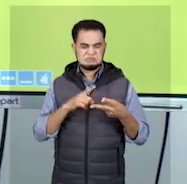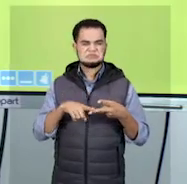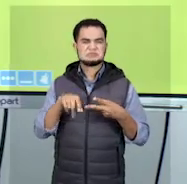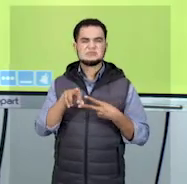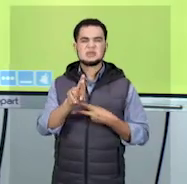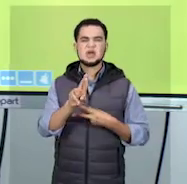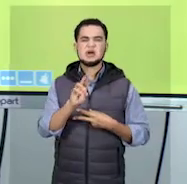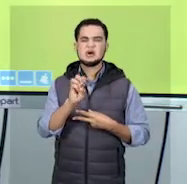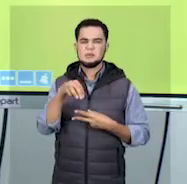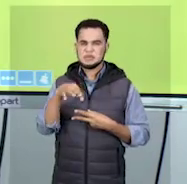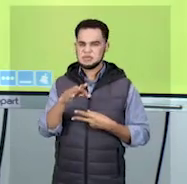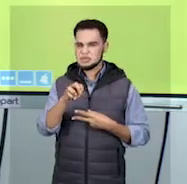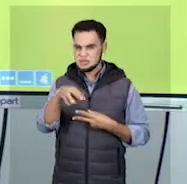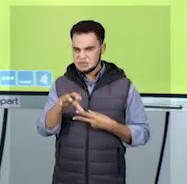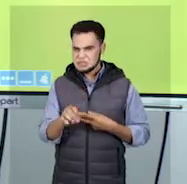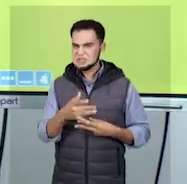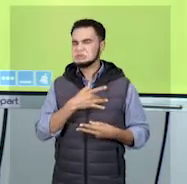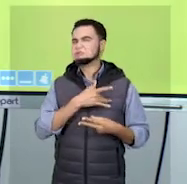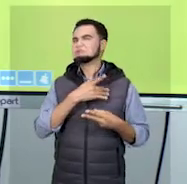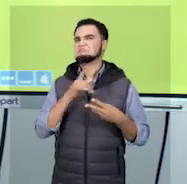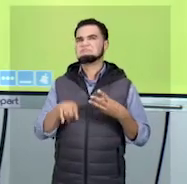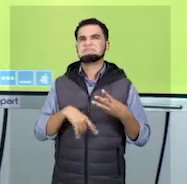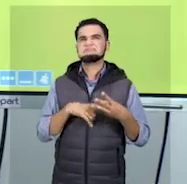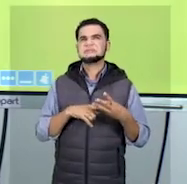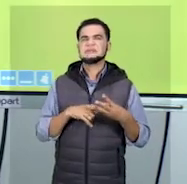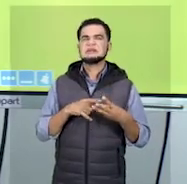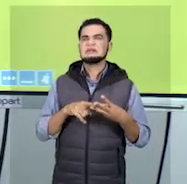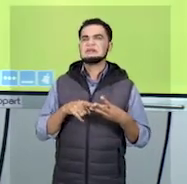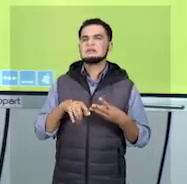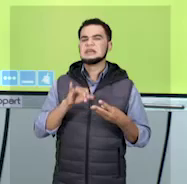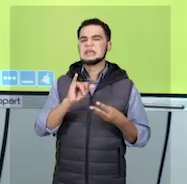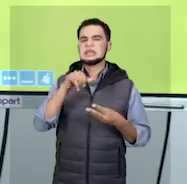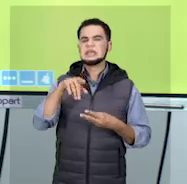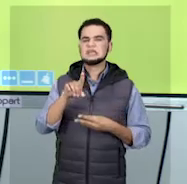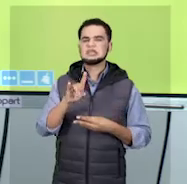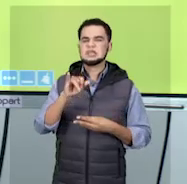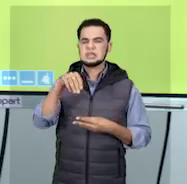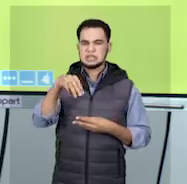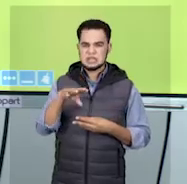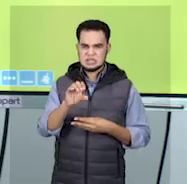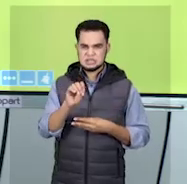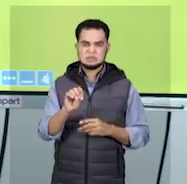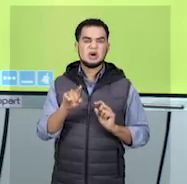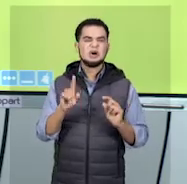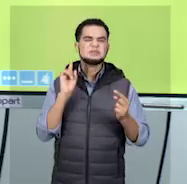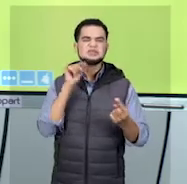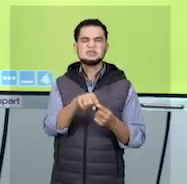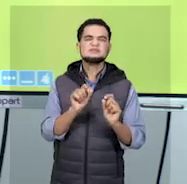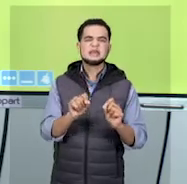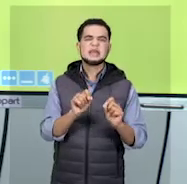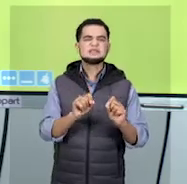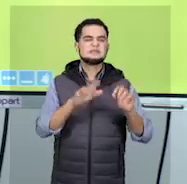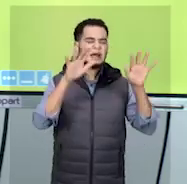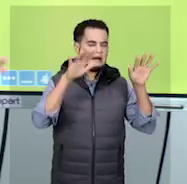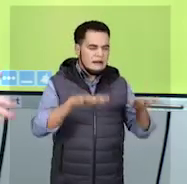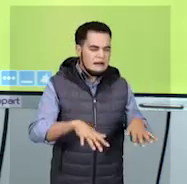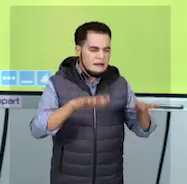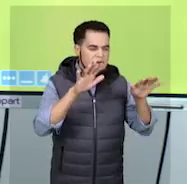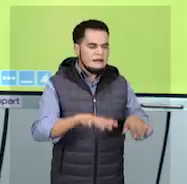fase romântica, que é a indianista, tem um grande enfoque, por exemplo, na natureza,